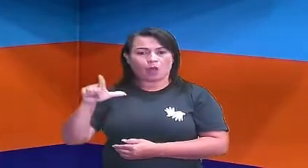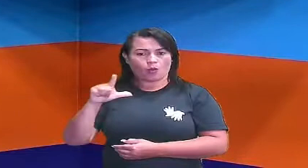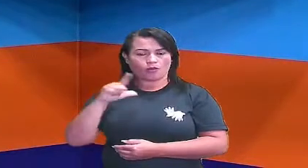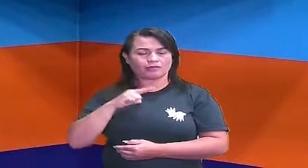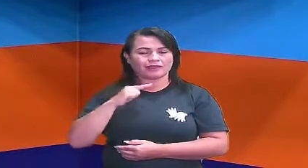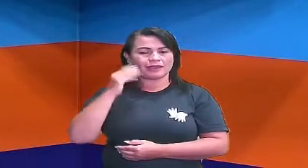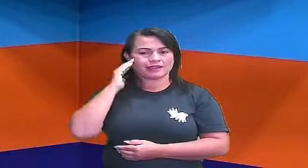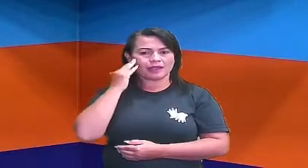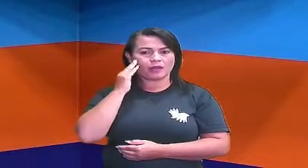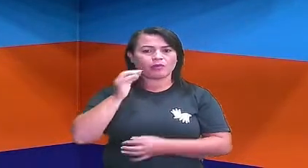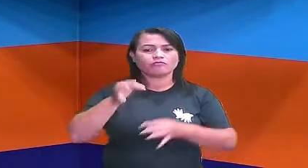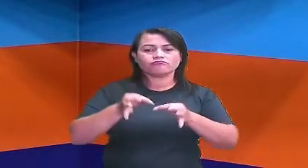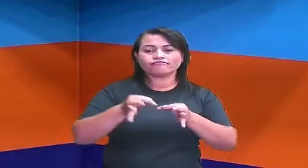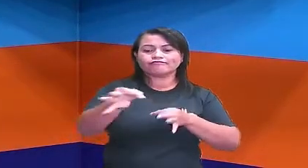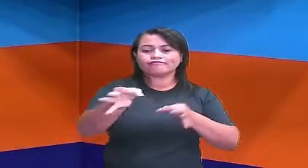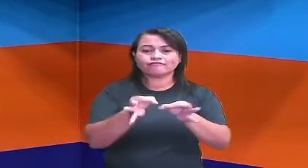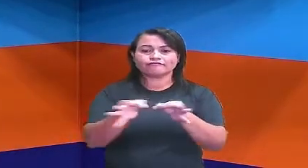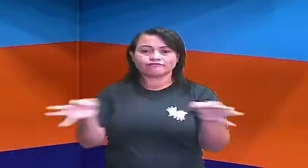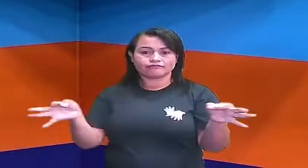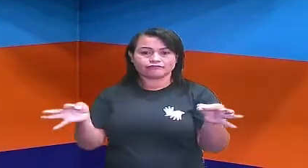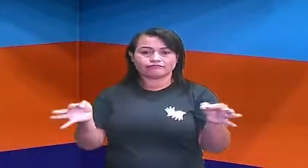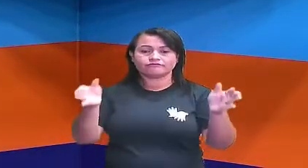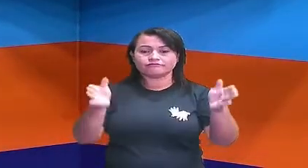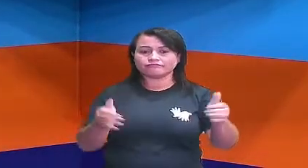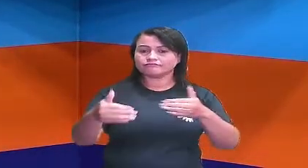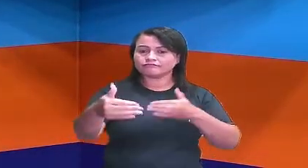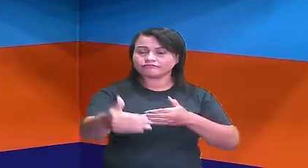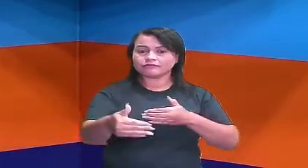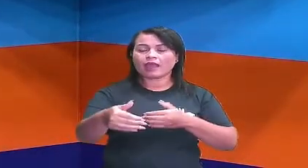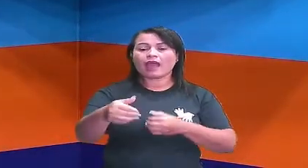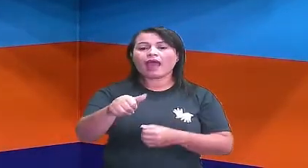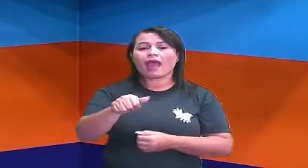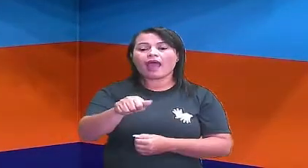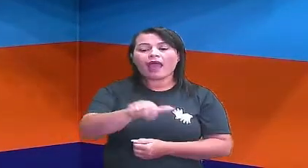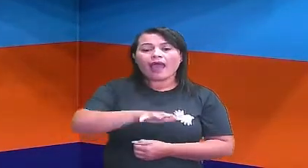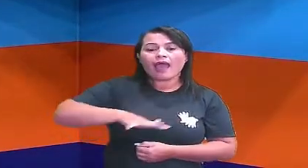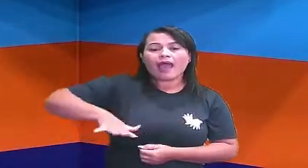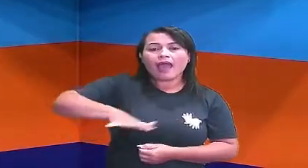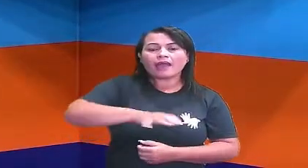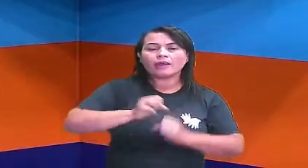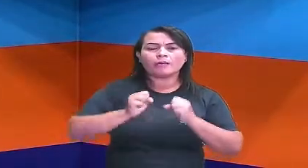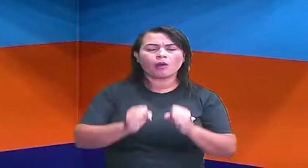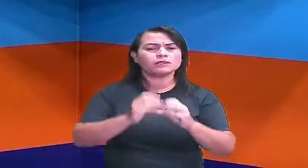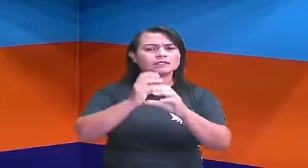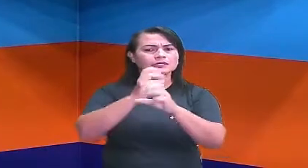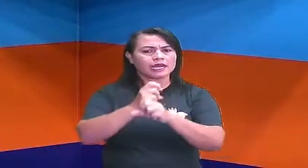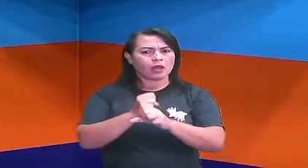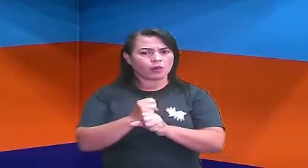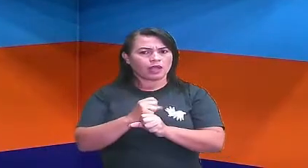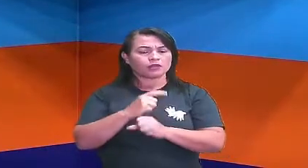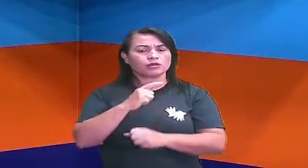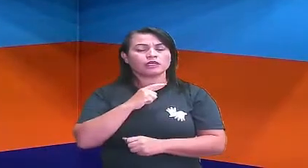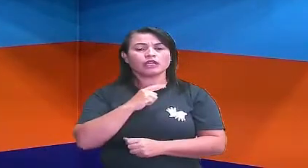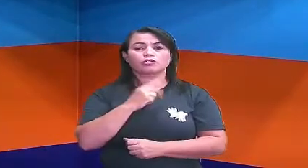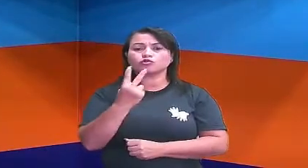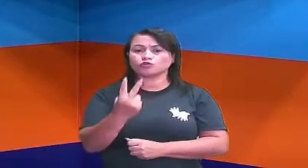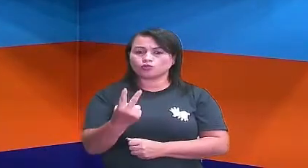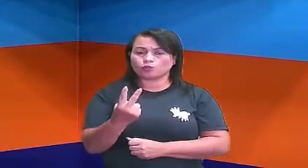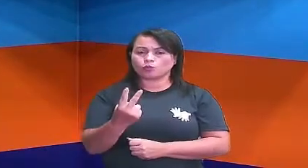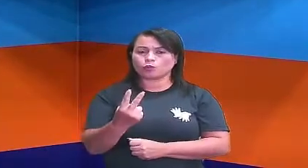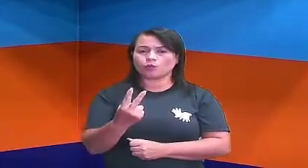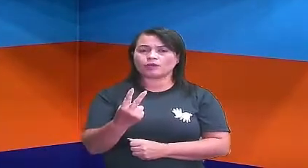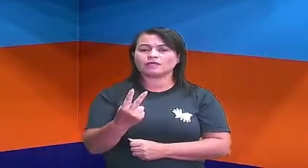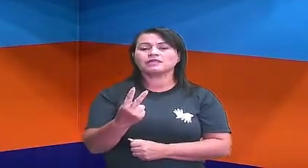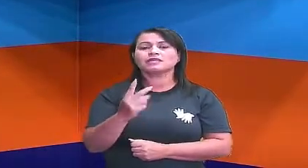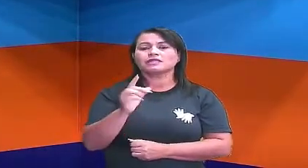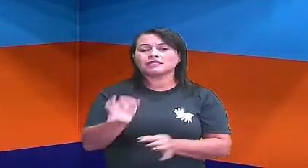altura. A área pode ser calculada através do produto de duas dimensões do plano, comprimento